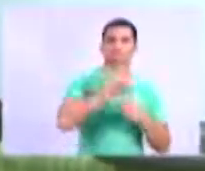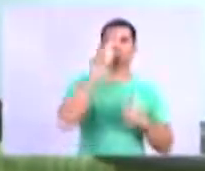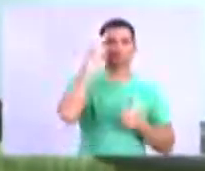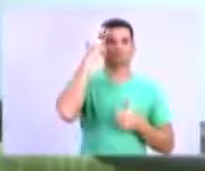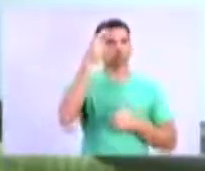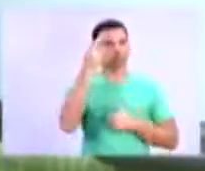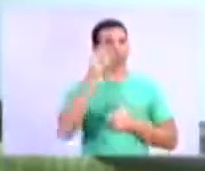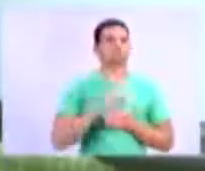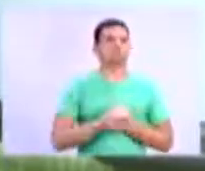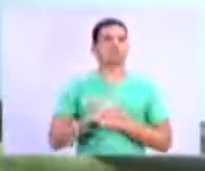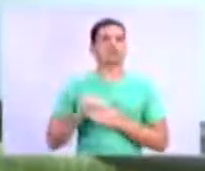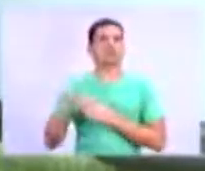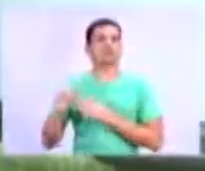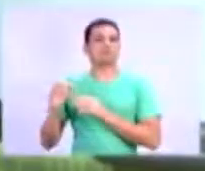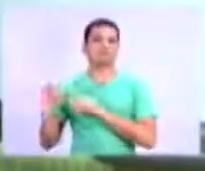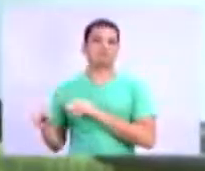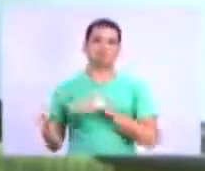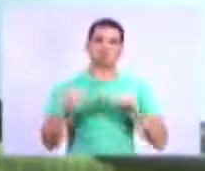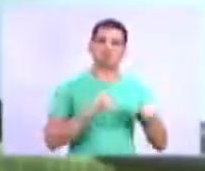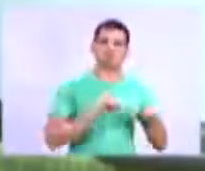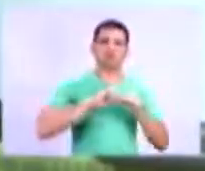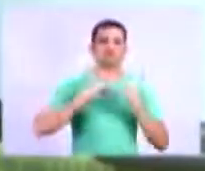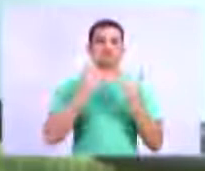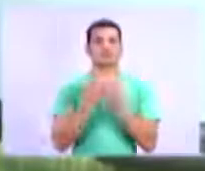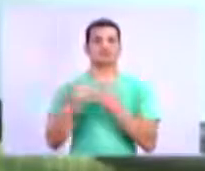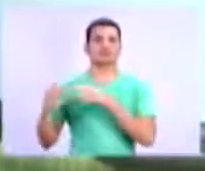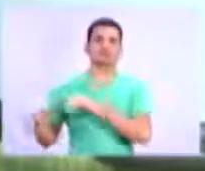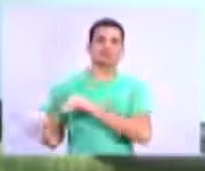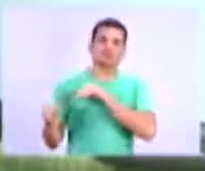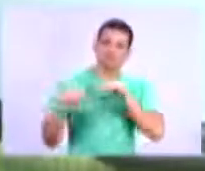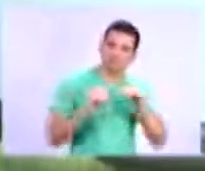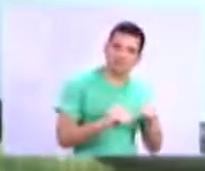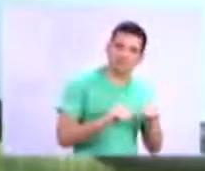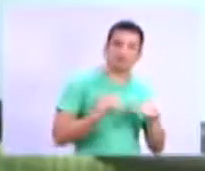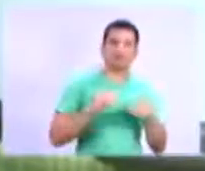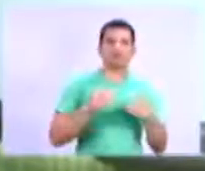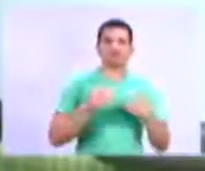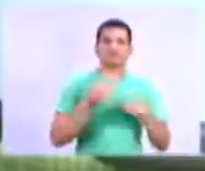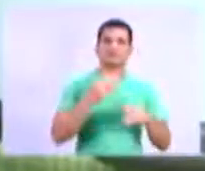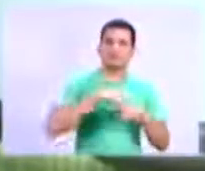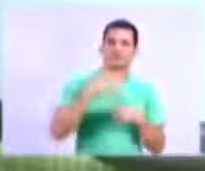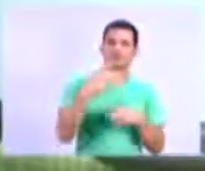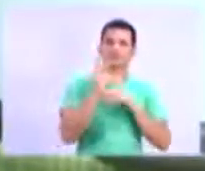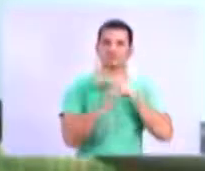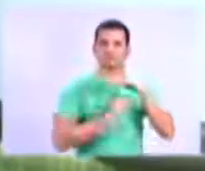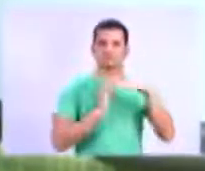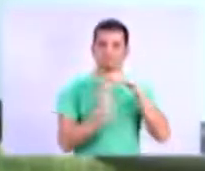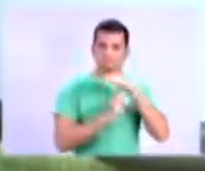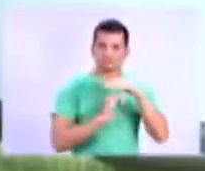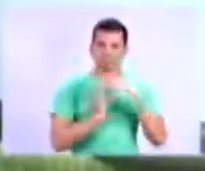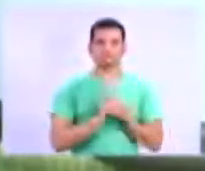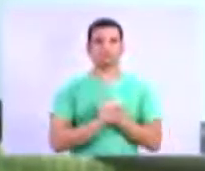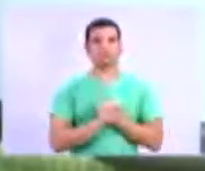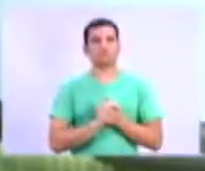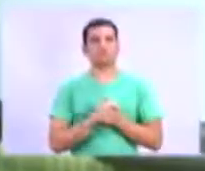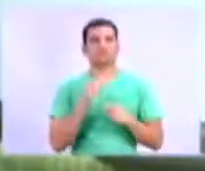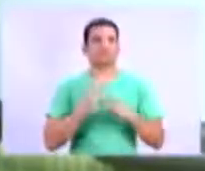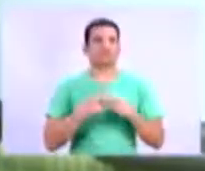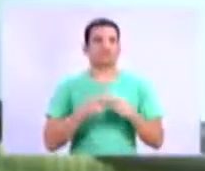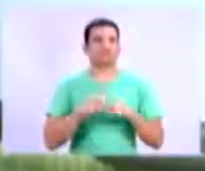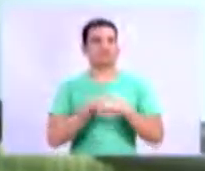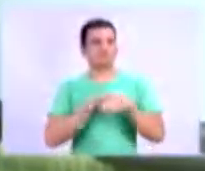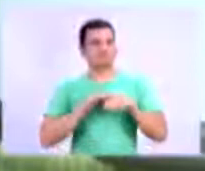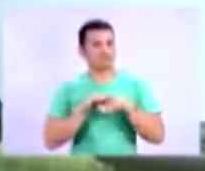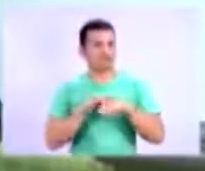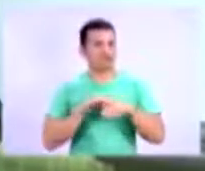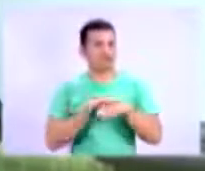mudar de departamento, né? Mudar de setor dentro da sua empresa, porque nas conversas entre os